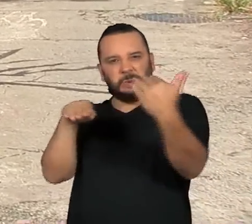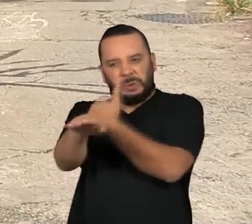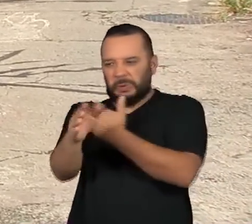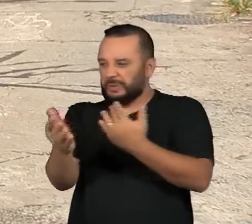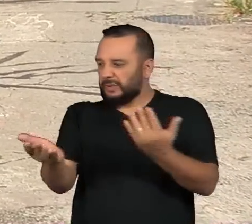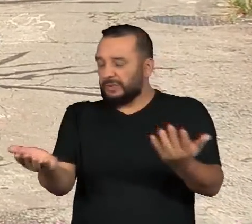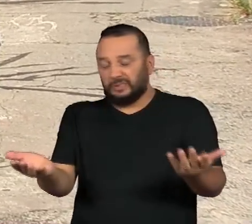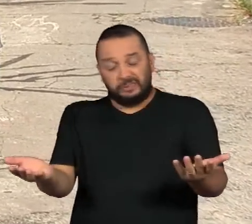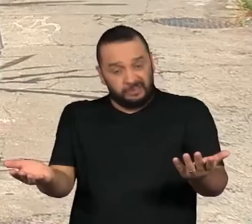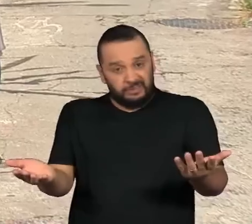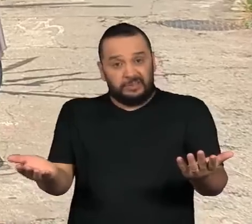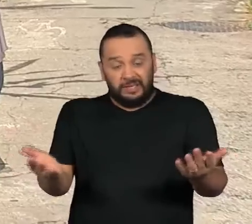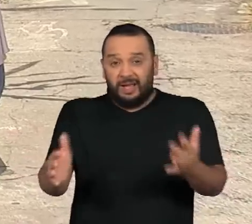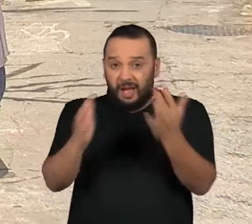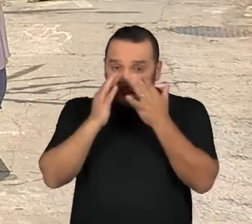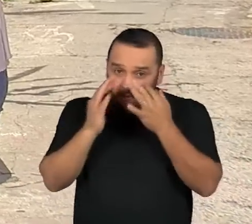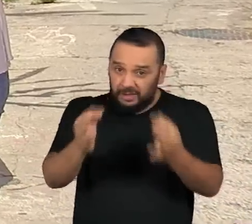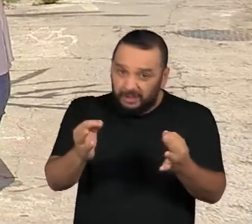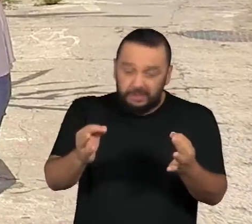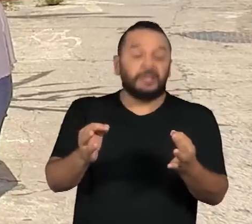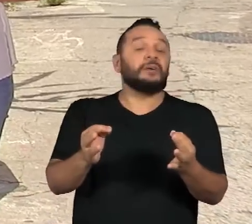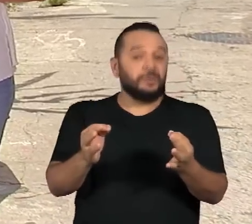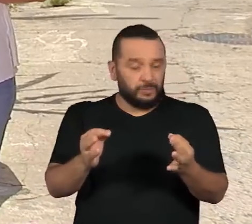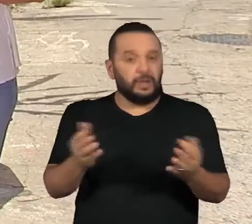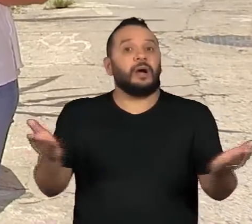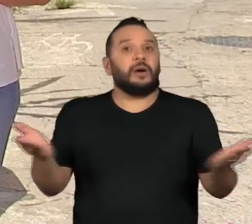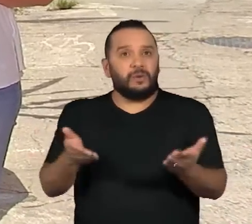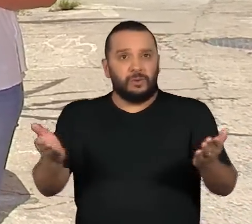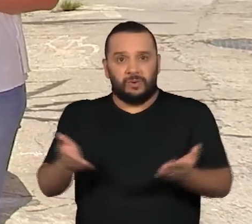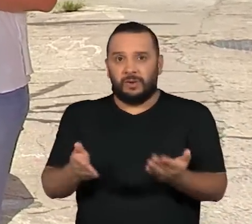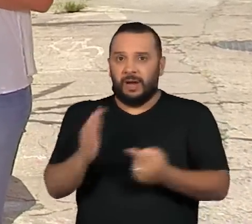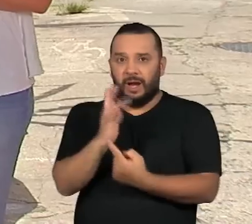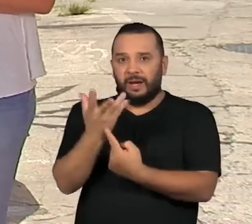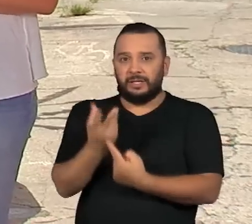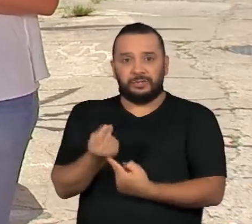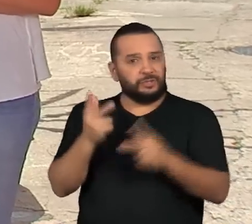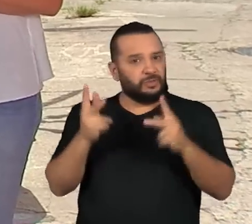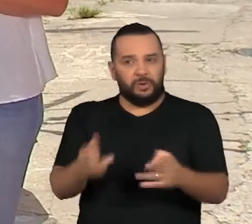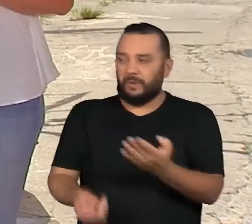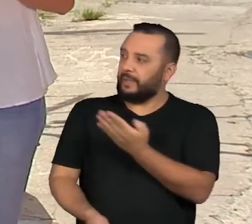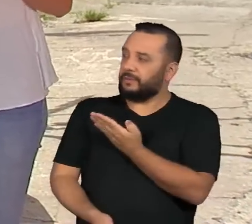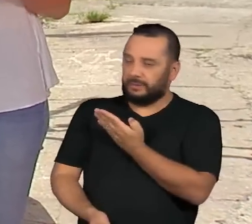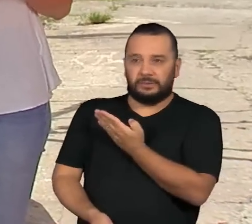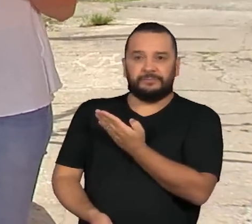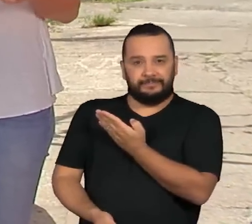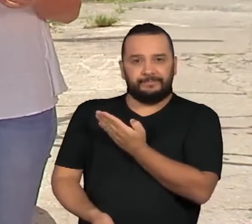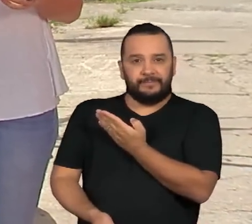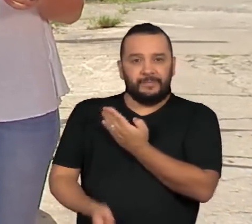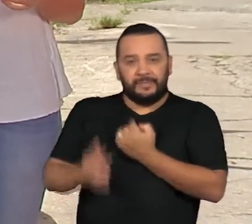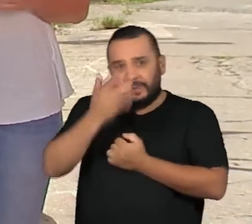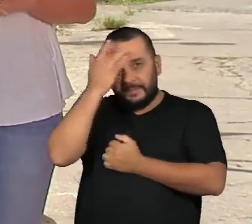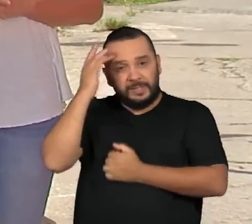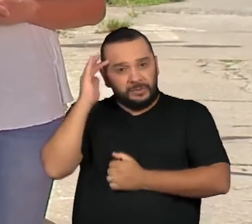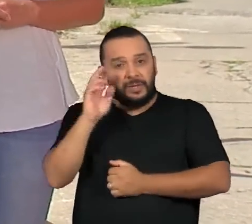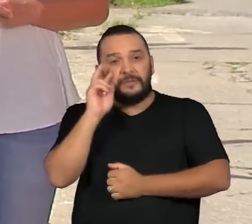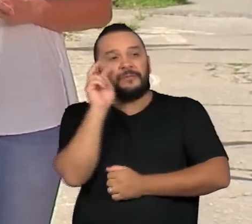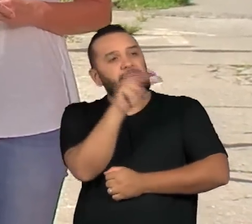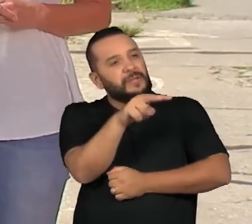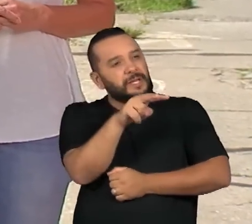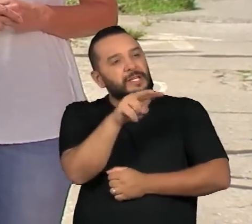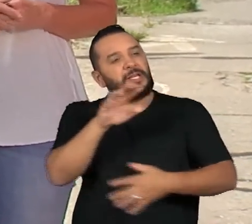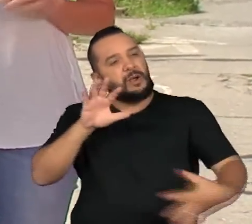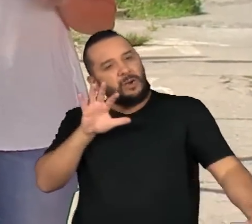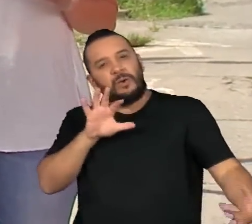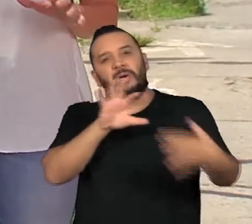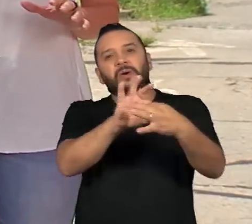a atenção para o problema, o projeto faz intervenções artísticas como essa e convida as pessoas a se